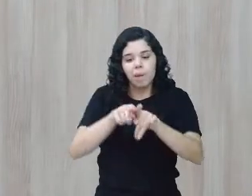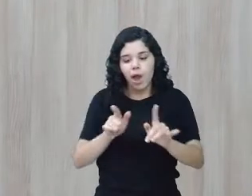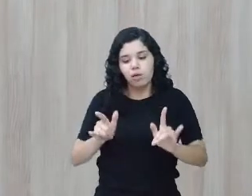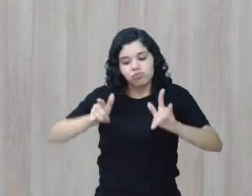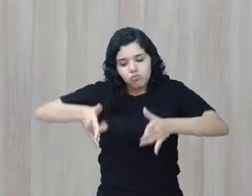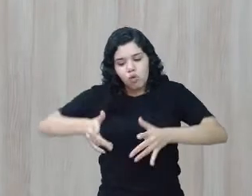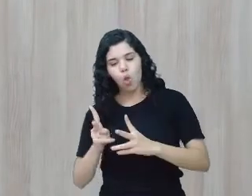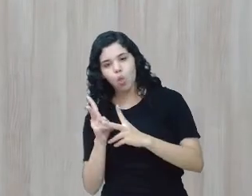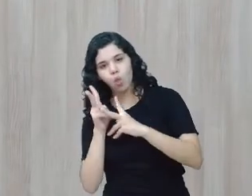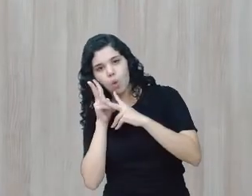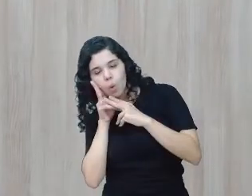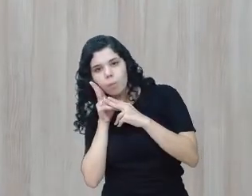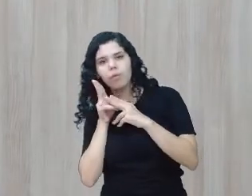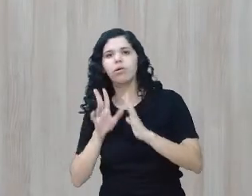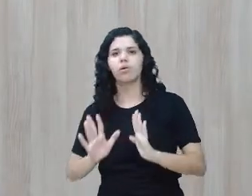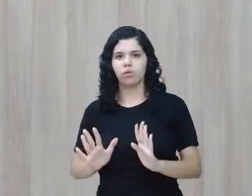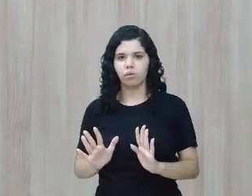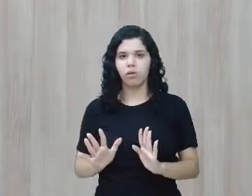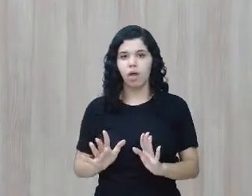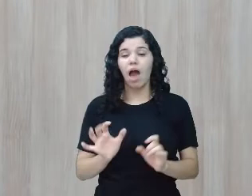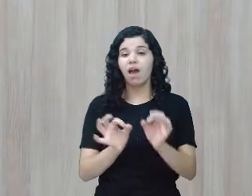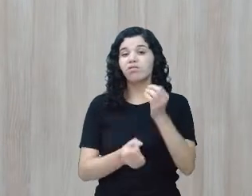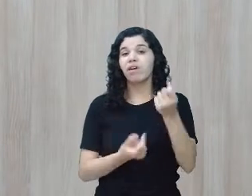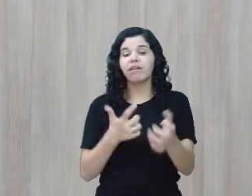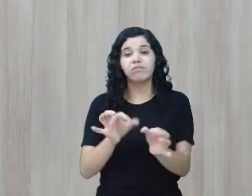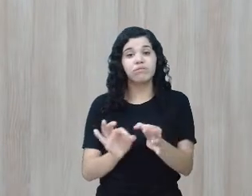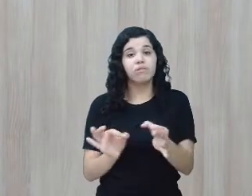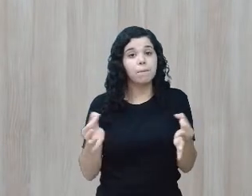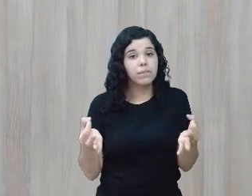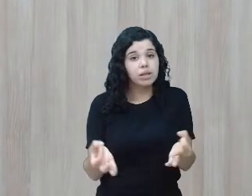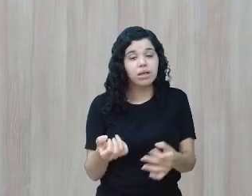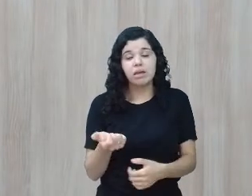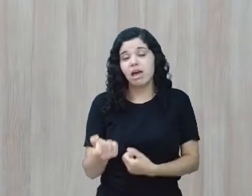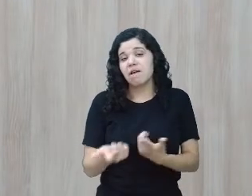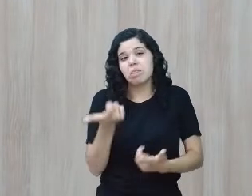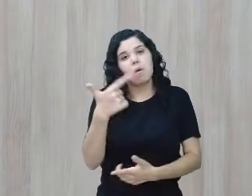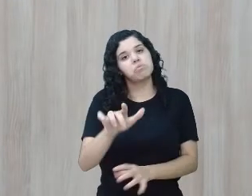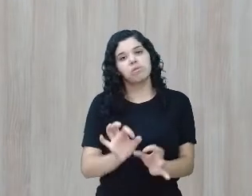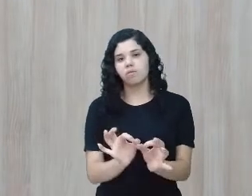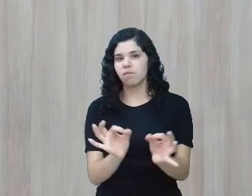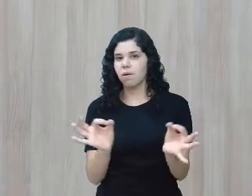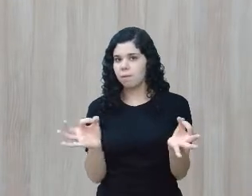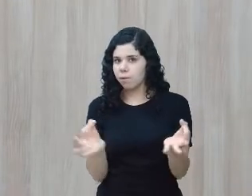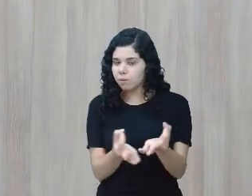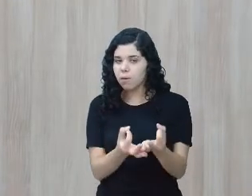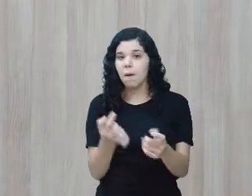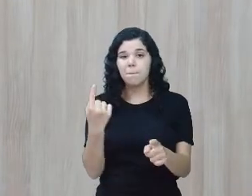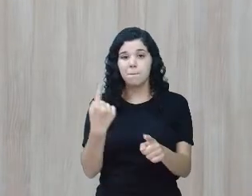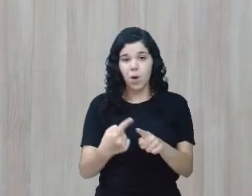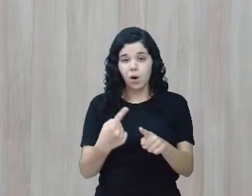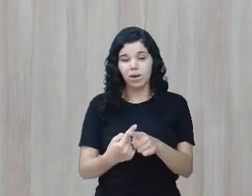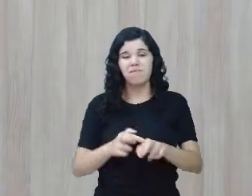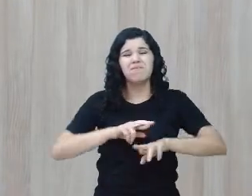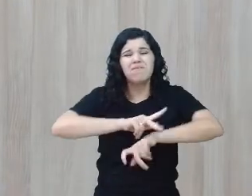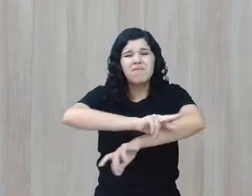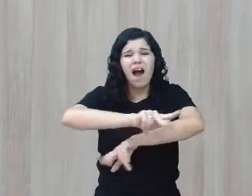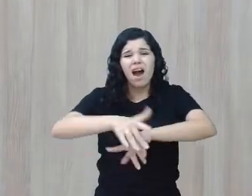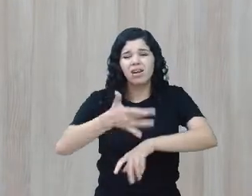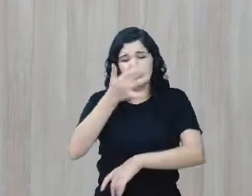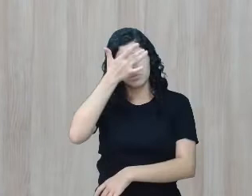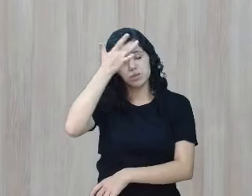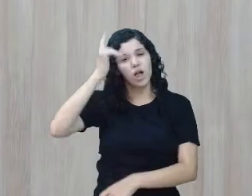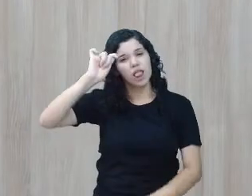dormir à noite, muitas vezes com sua família e às vezes nem sem a família. Porque muitas negras, muitas escravas eram